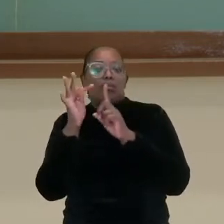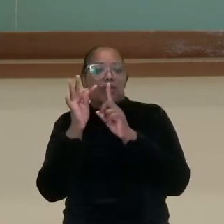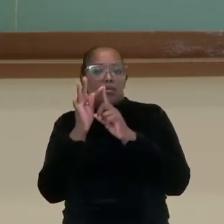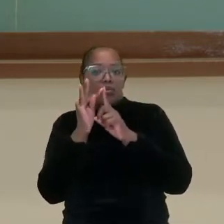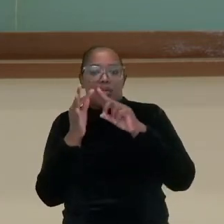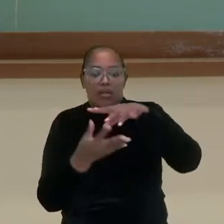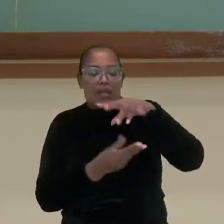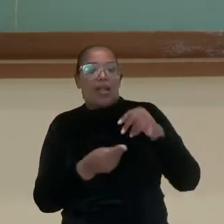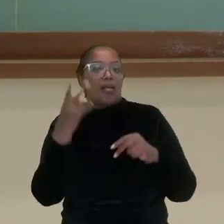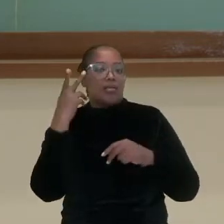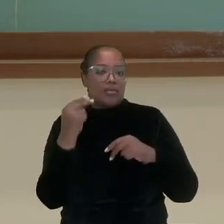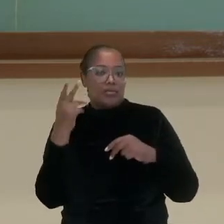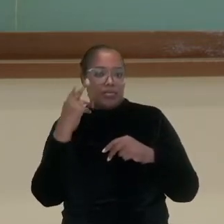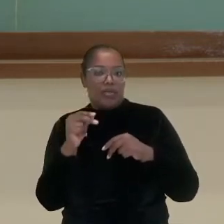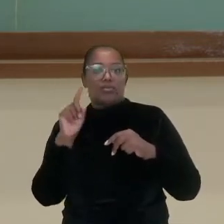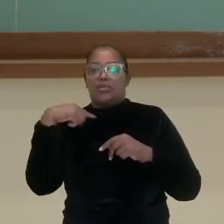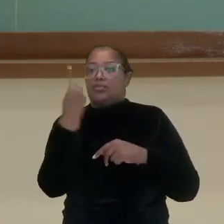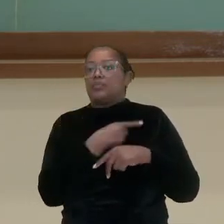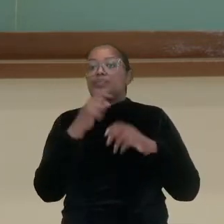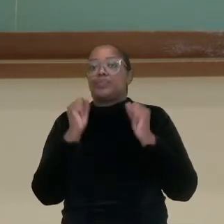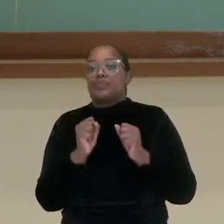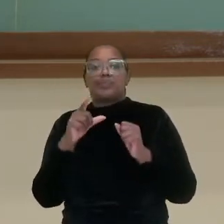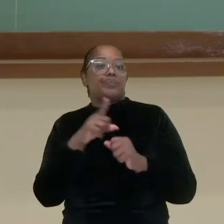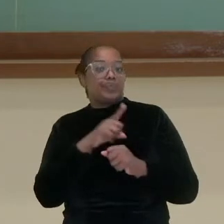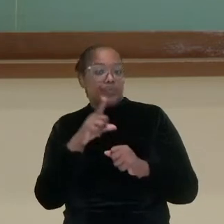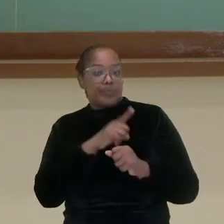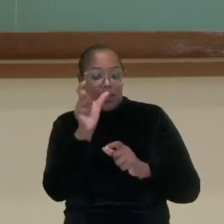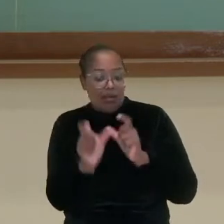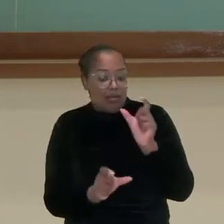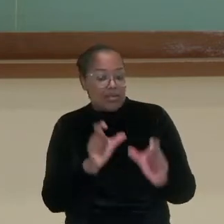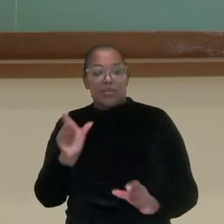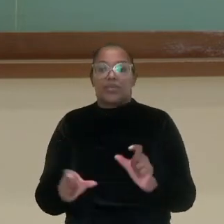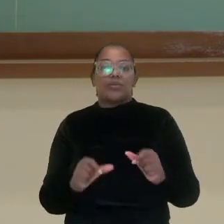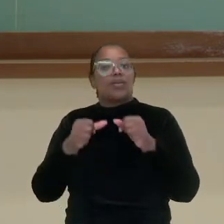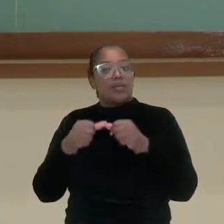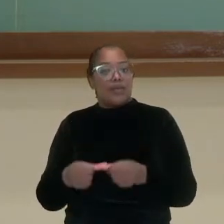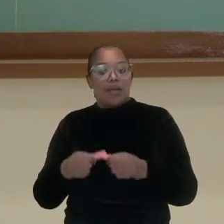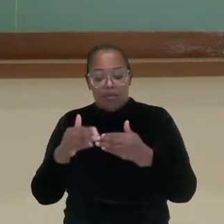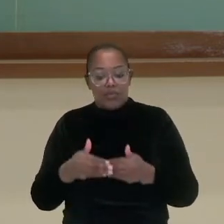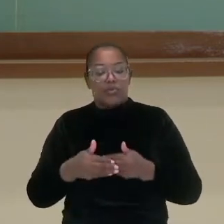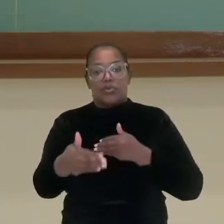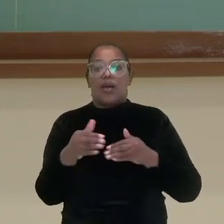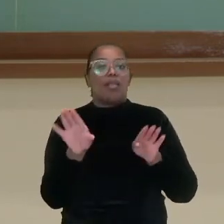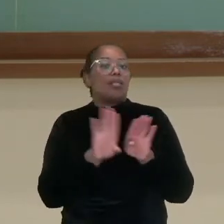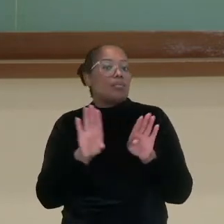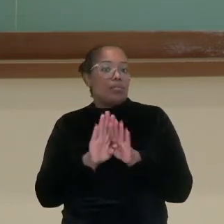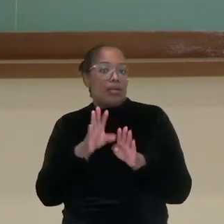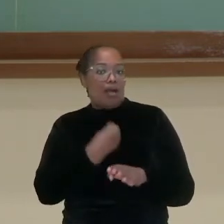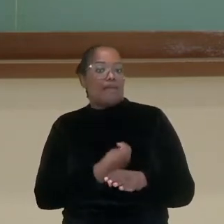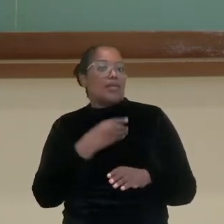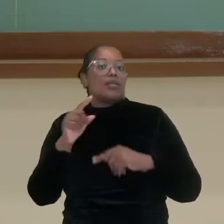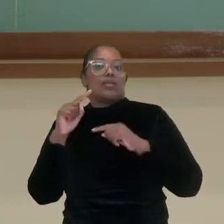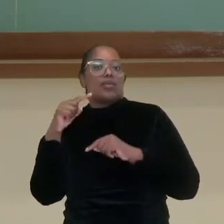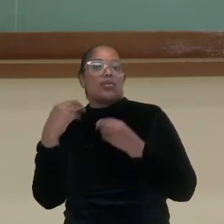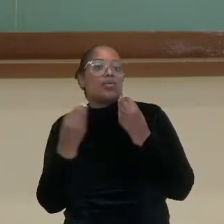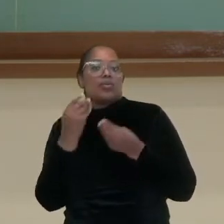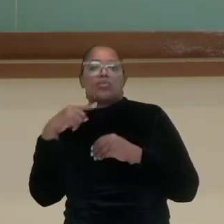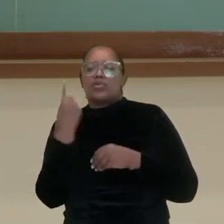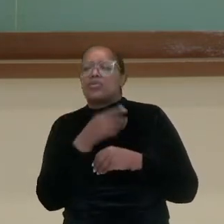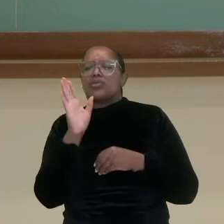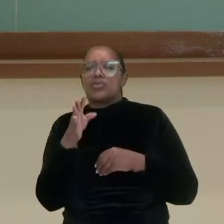espaço. Uma boa parte fica retida, e só fica retida porque a gente tem uma camada de gases na atmosfera, composta principalmente